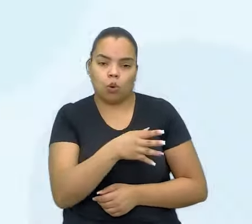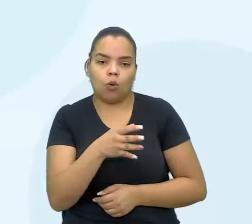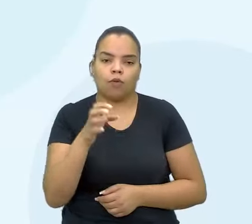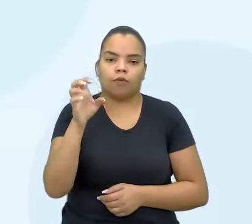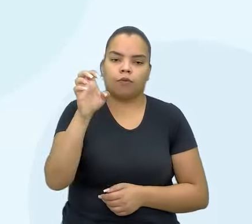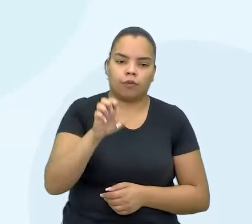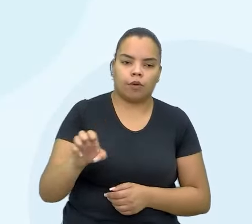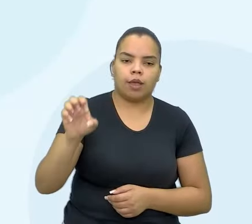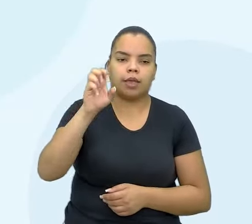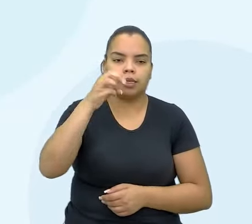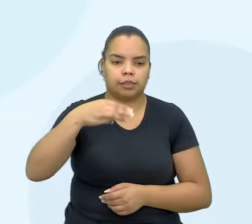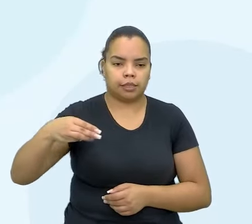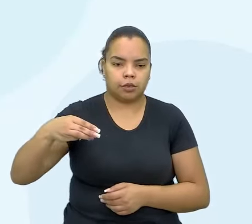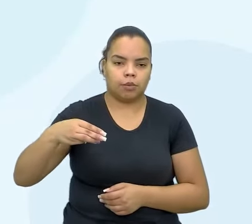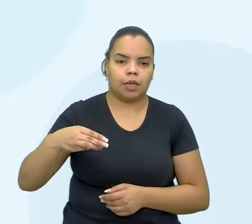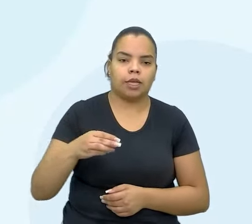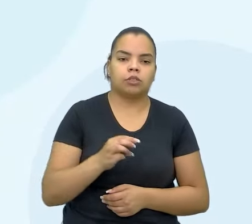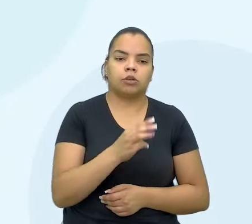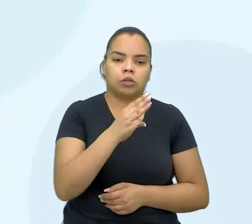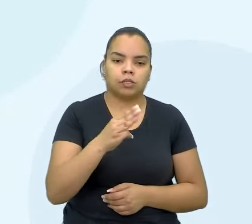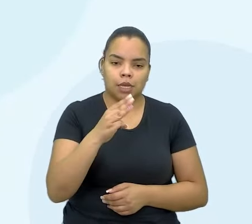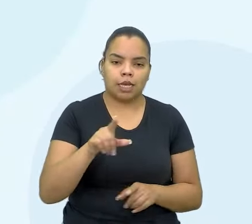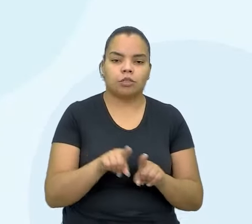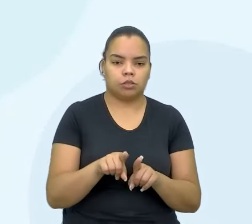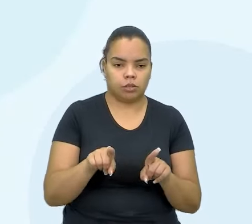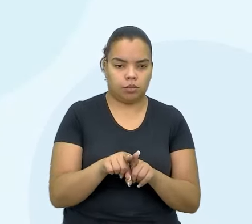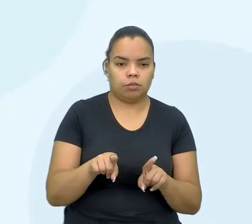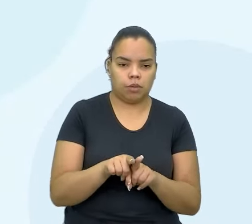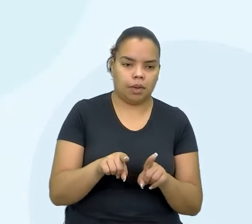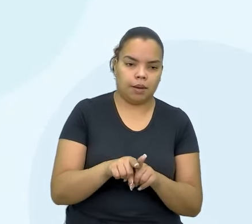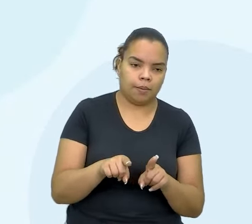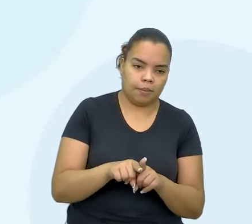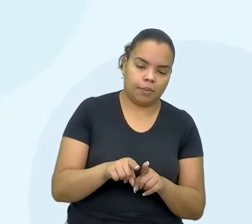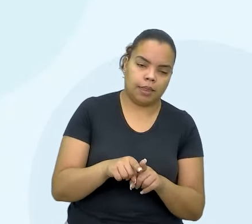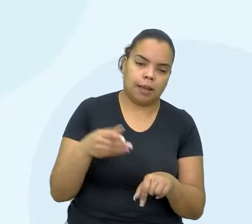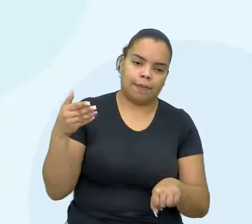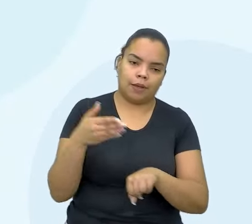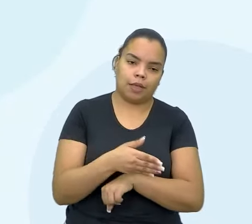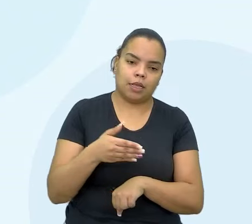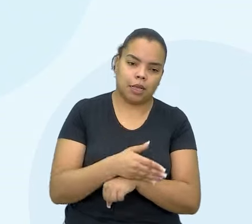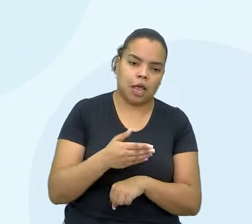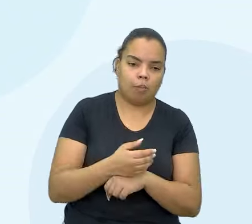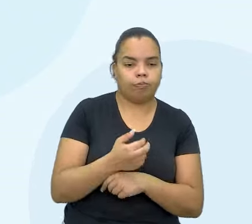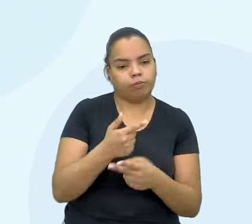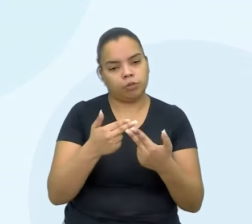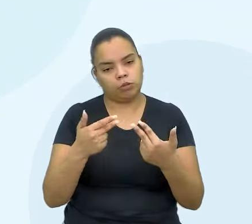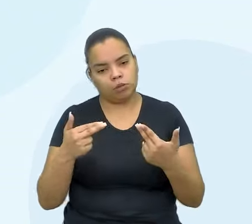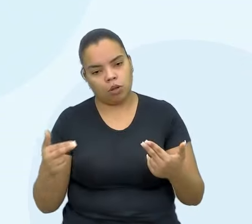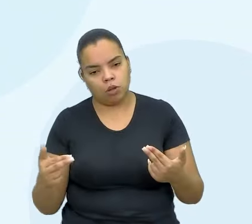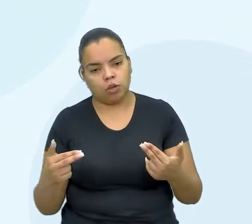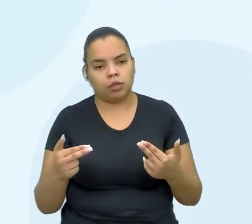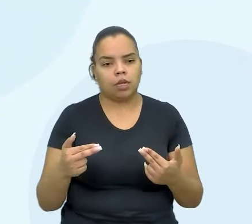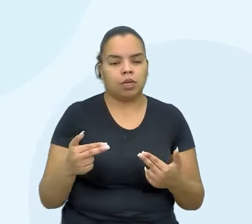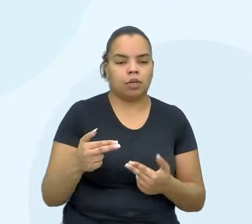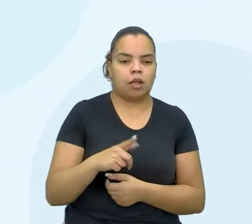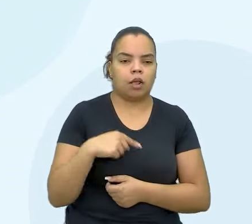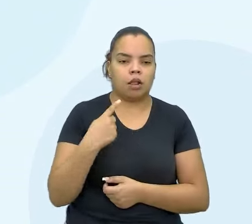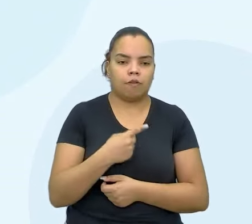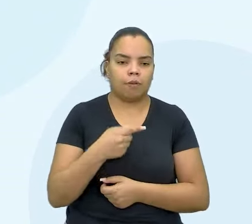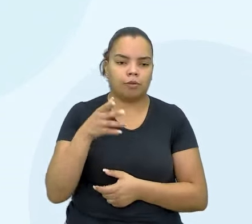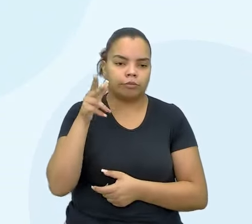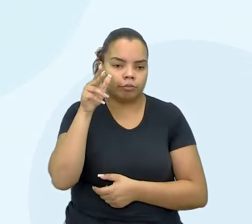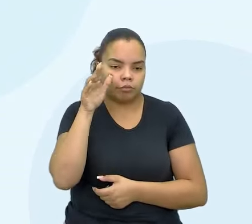o site do Novo Ensino Médio para acesso aos materiais, muito importante. Nós vamos retomar os